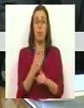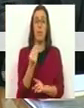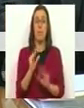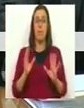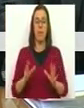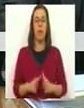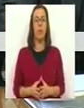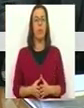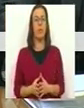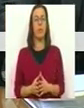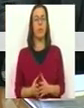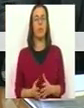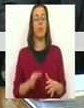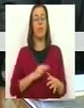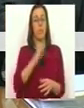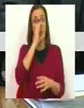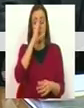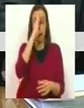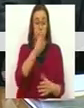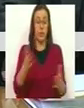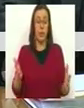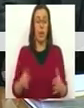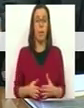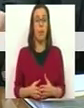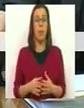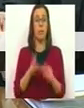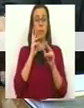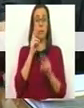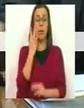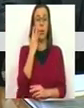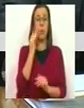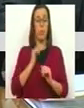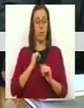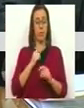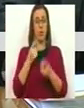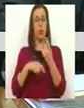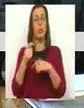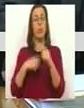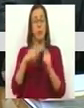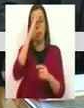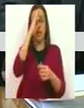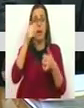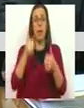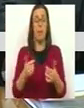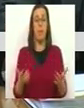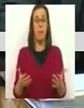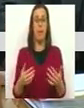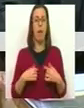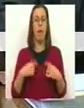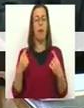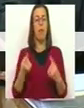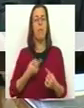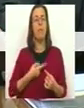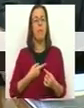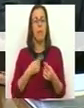medo. O Sr. Ministro sabe, olha para os números das nossas exportações e sabe muito bem que temos